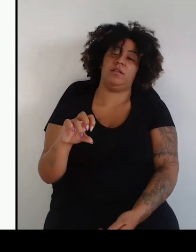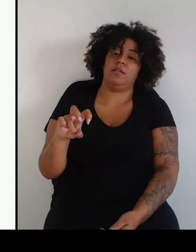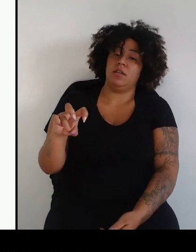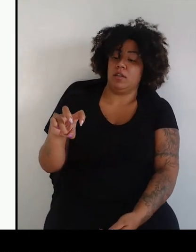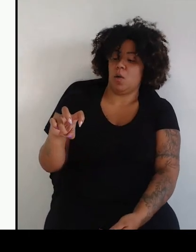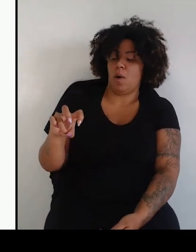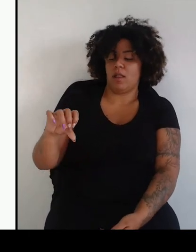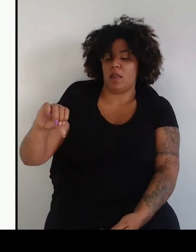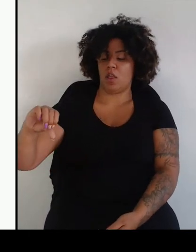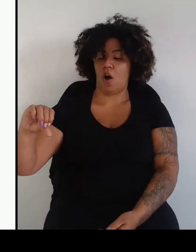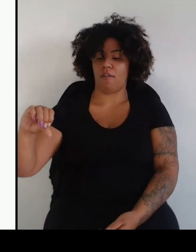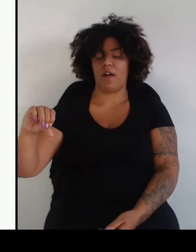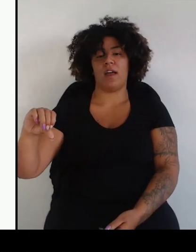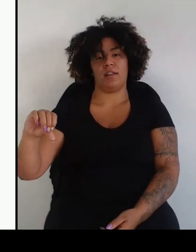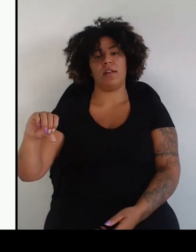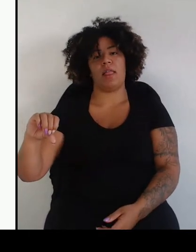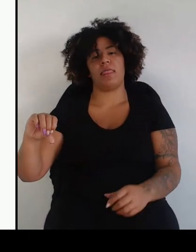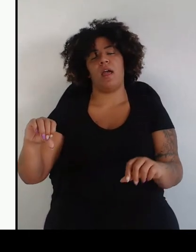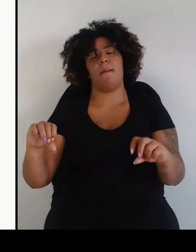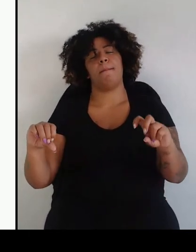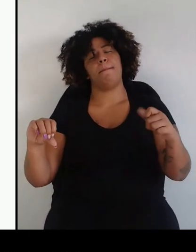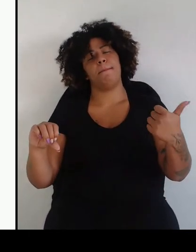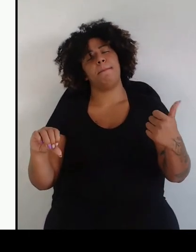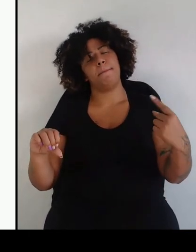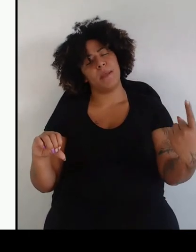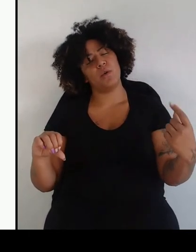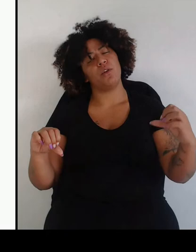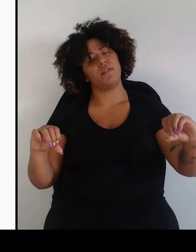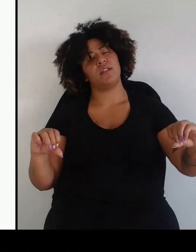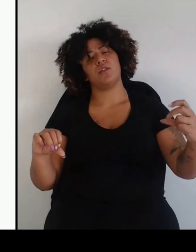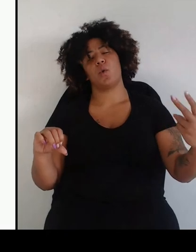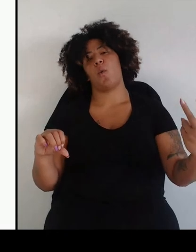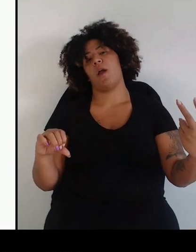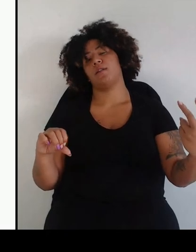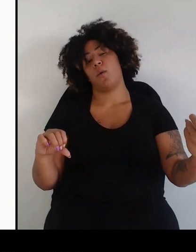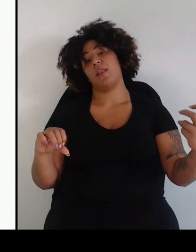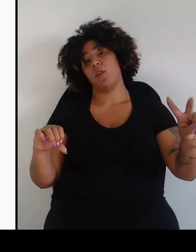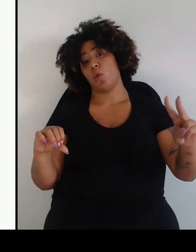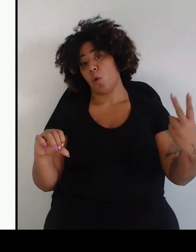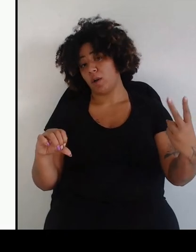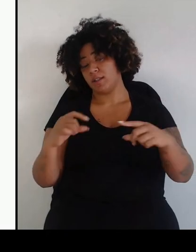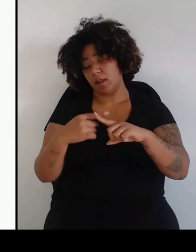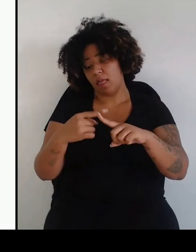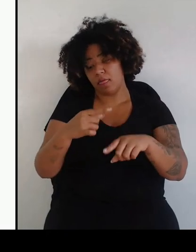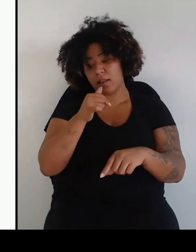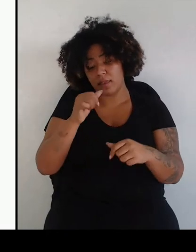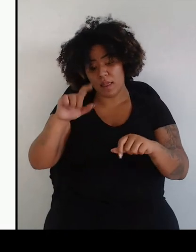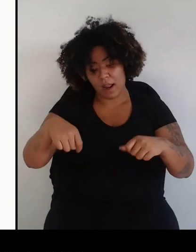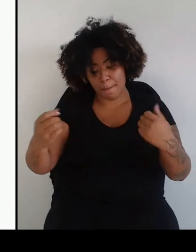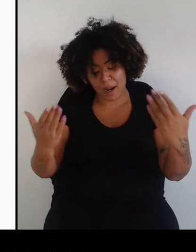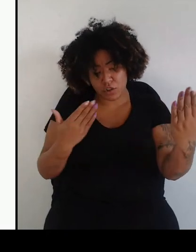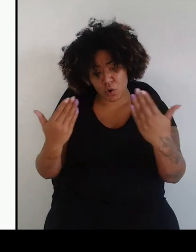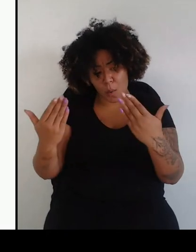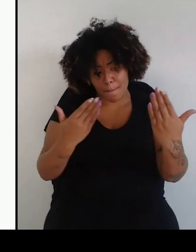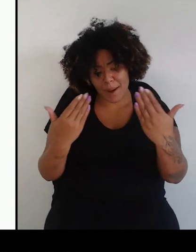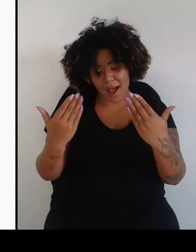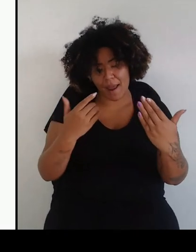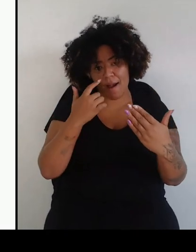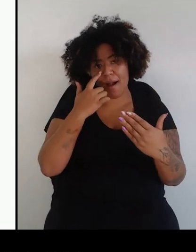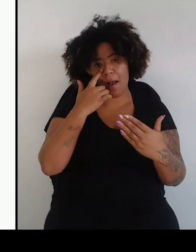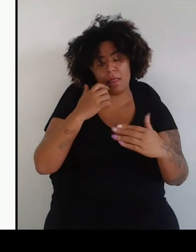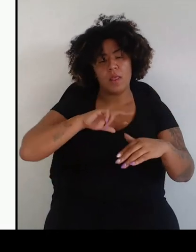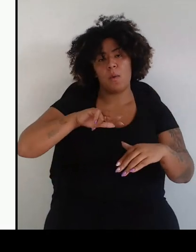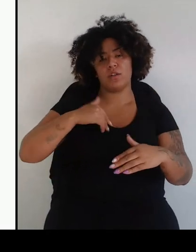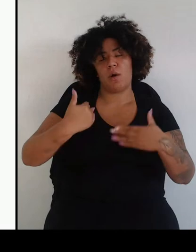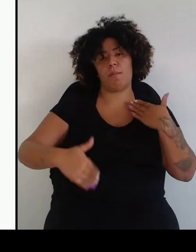e são tem semelhanças não só pela delineação do corpo masculino